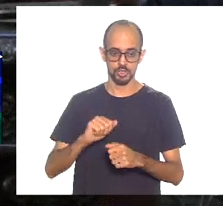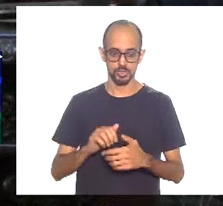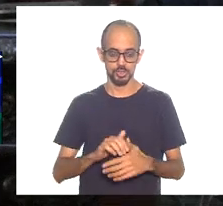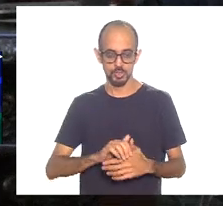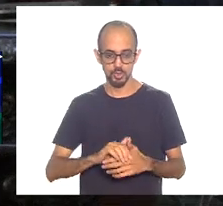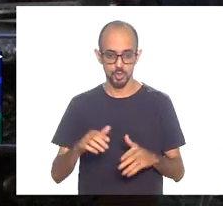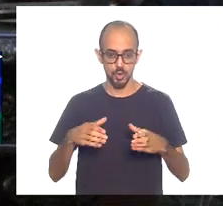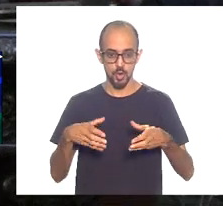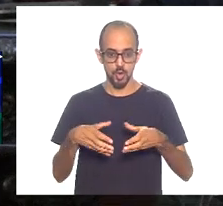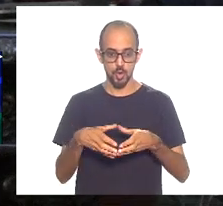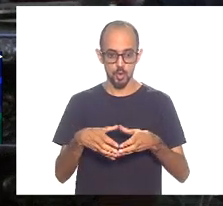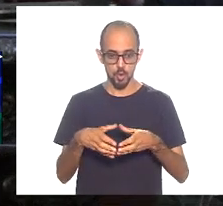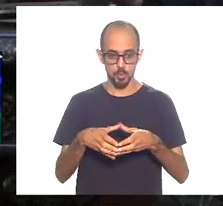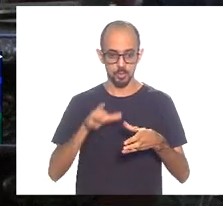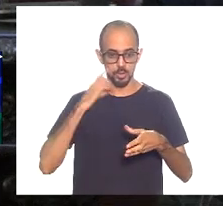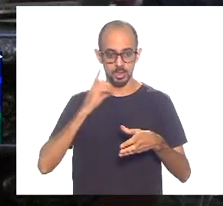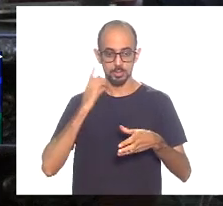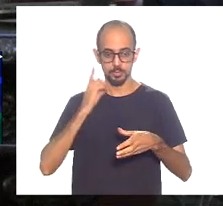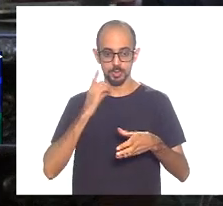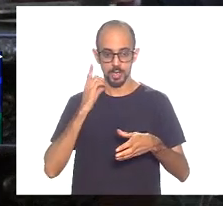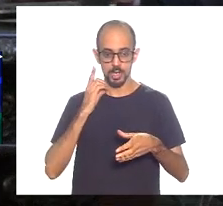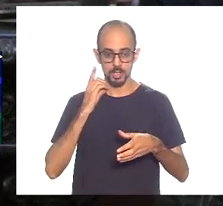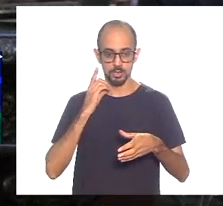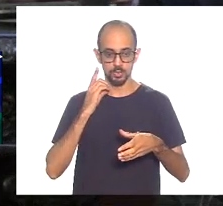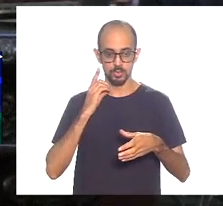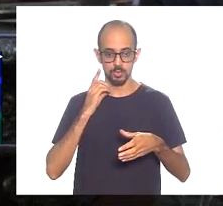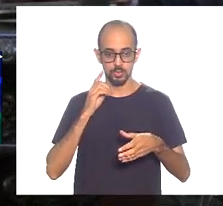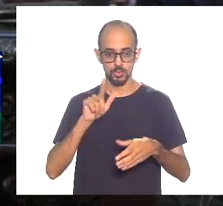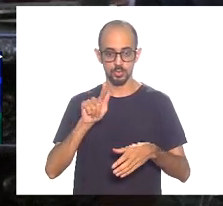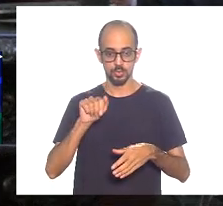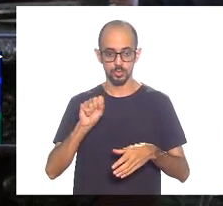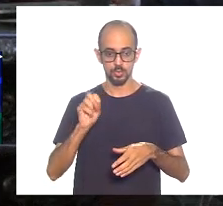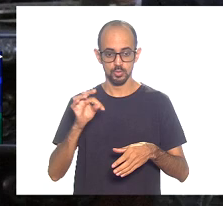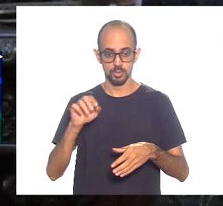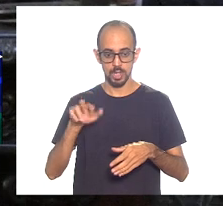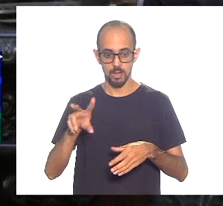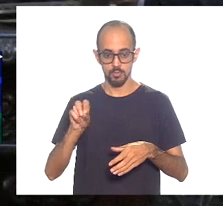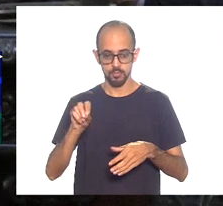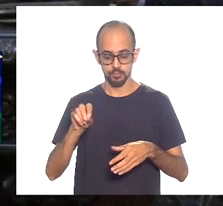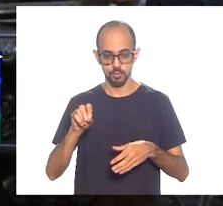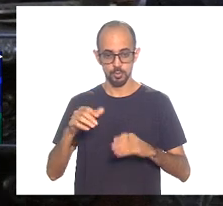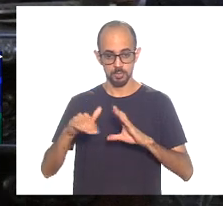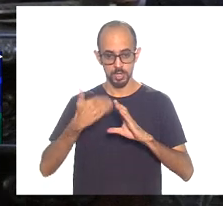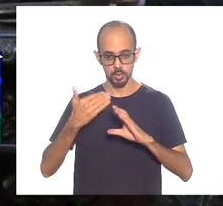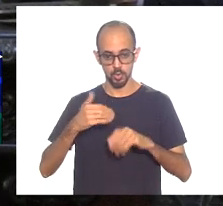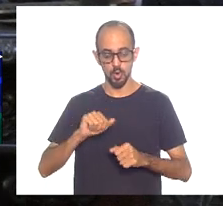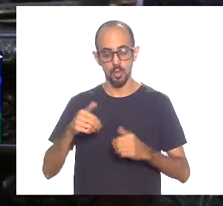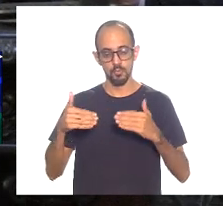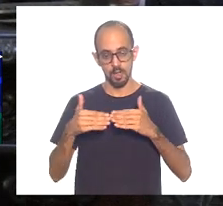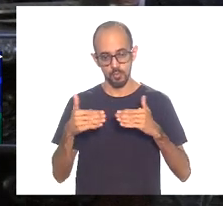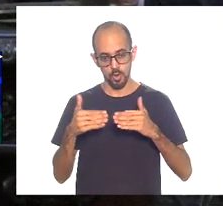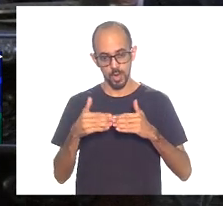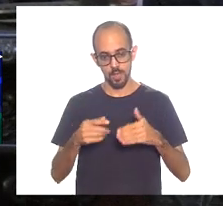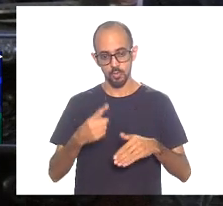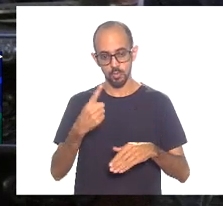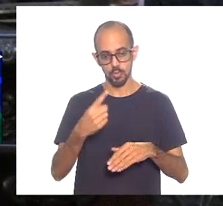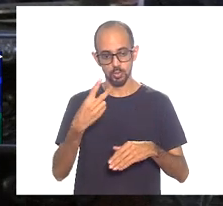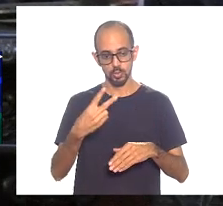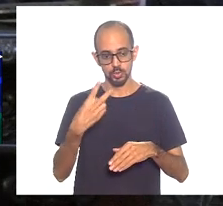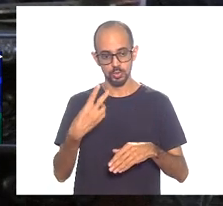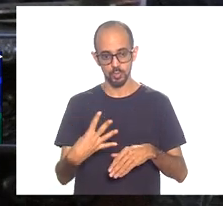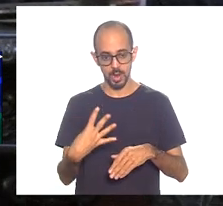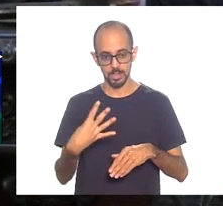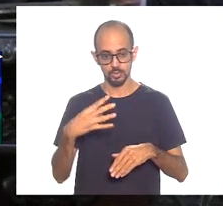o deputado Gustavo Schmidt remeteu favorável as emendas 1 2 3 4 6 8